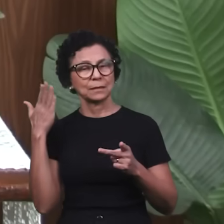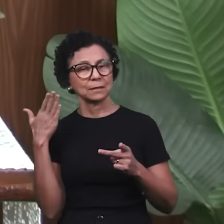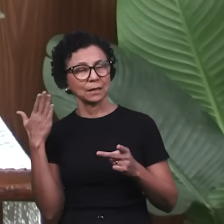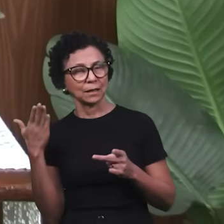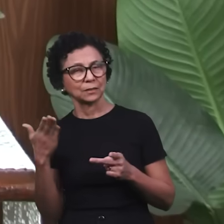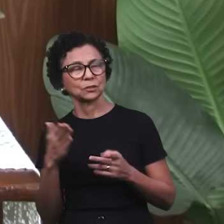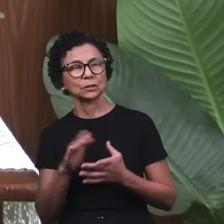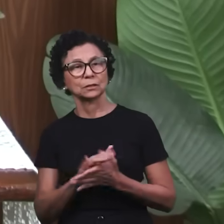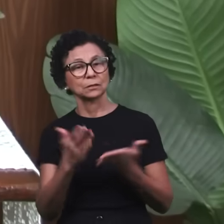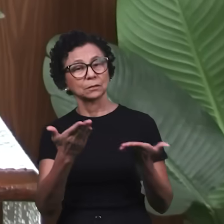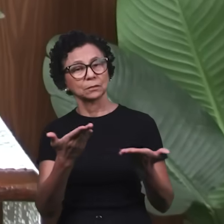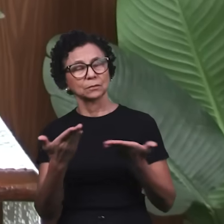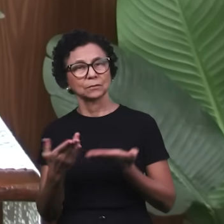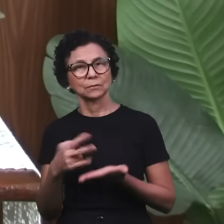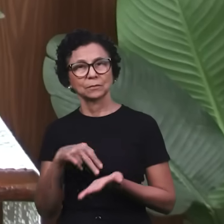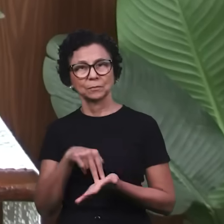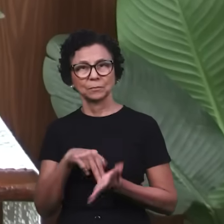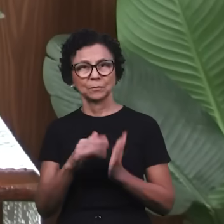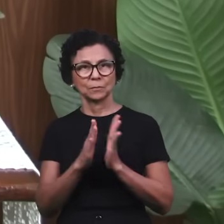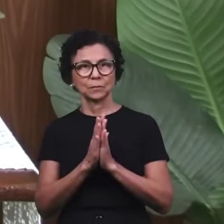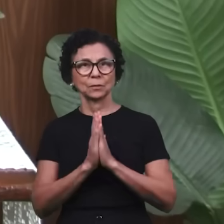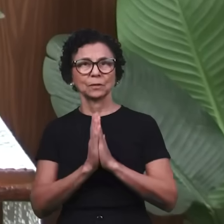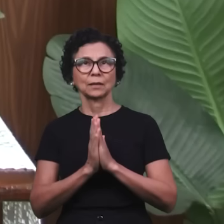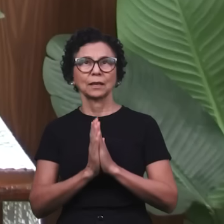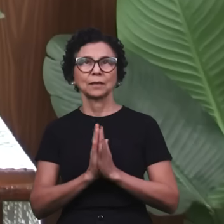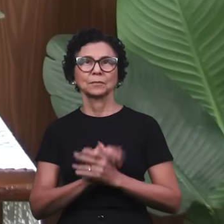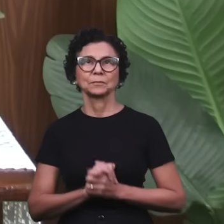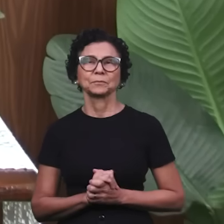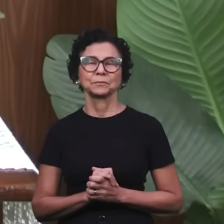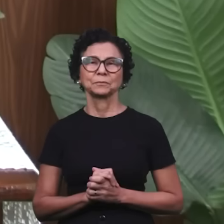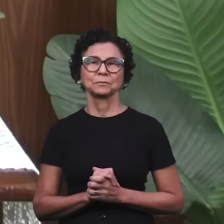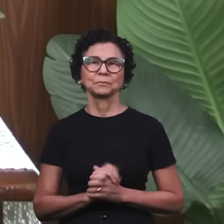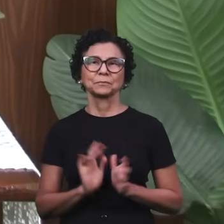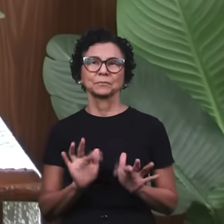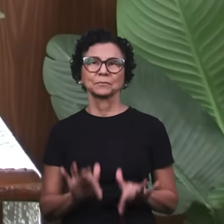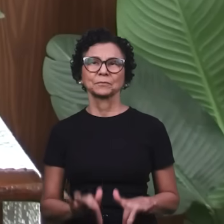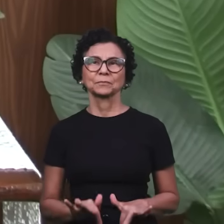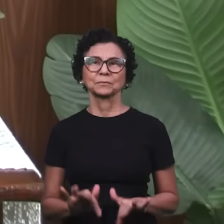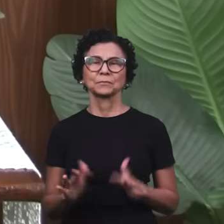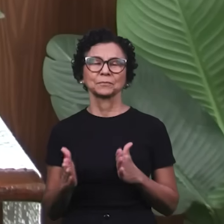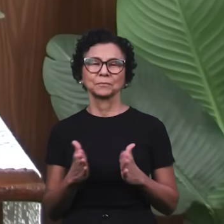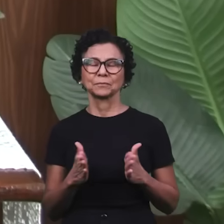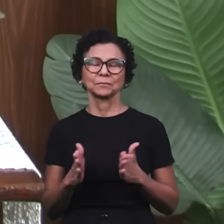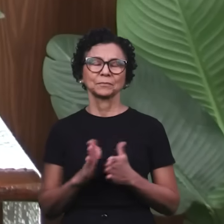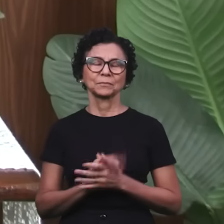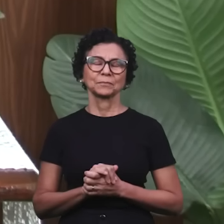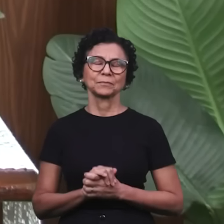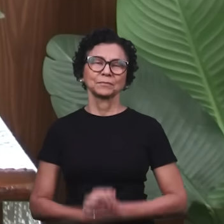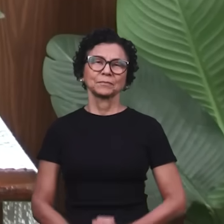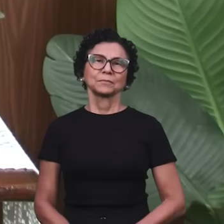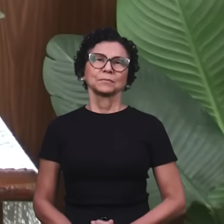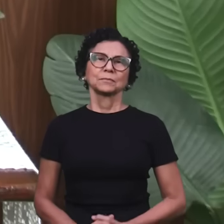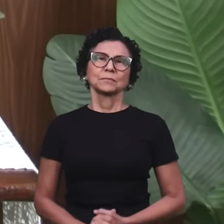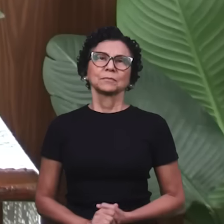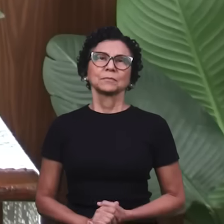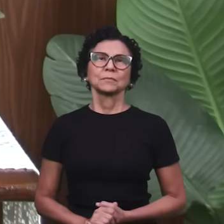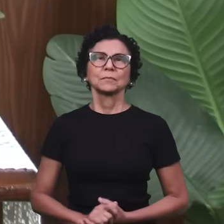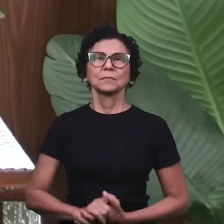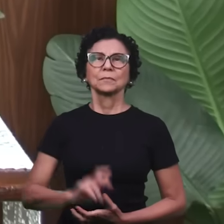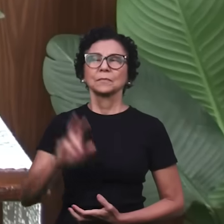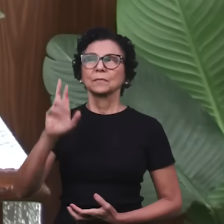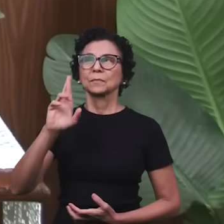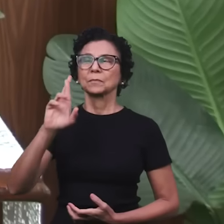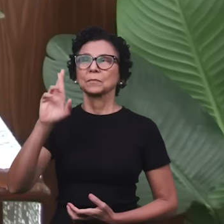você a estar de pé para orarmos ao Senhor, encerrando, né, este culto. Vamos fechar os nossos olhos, vamos orar ao Senhor. Senhor,